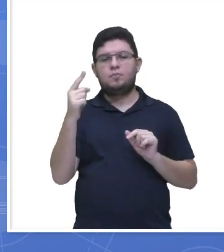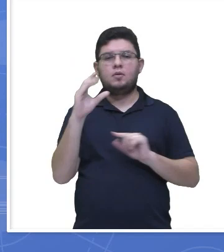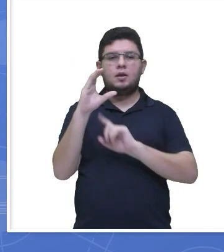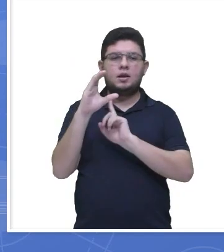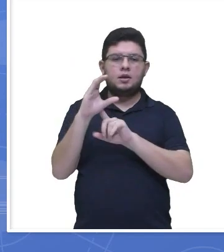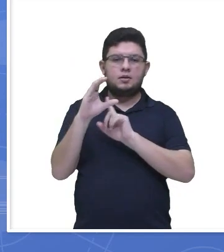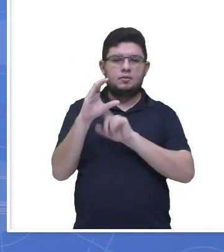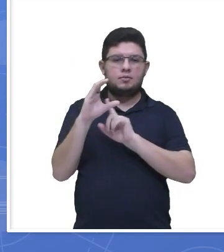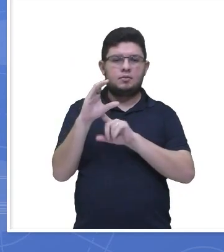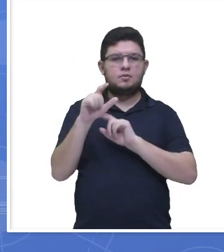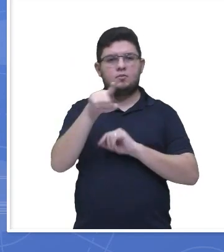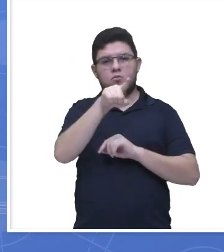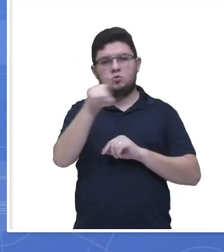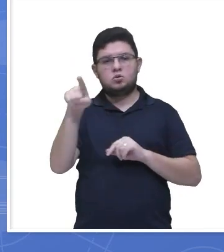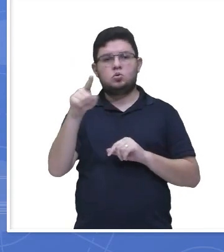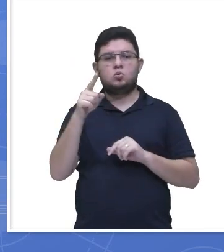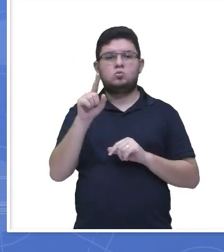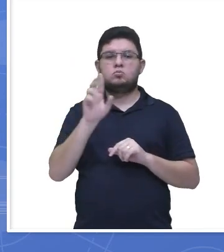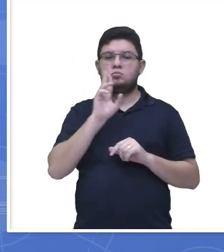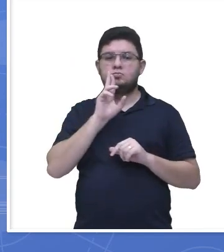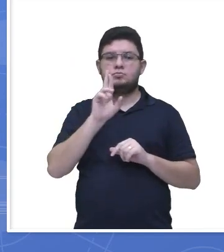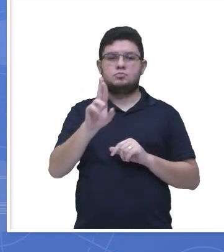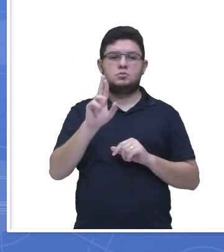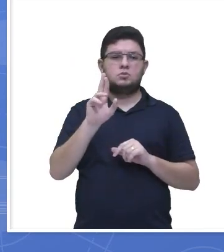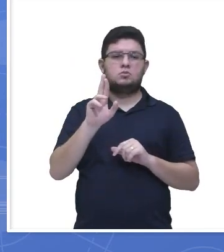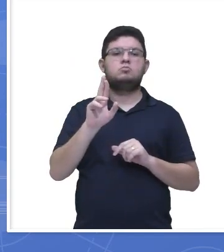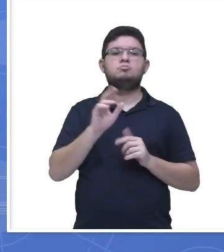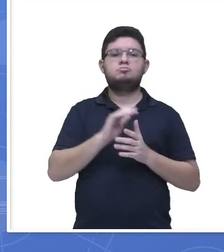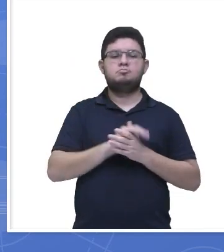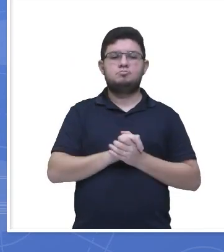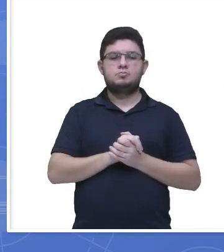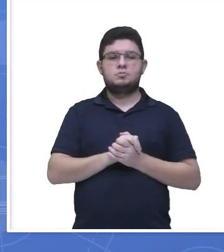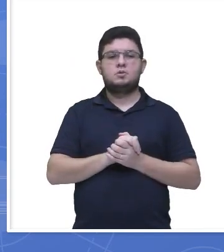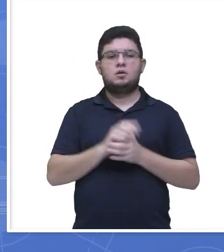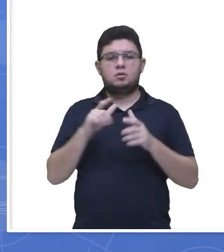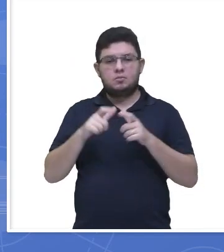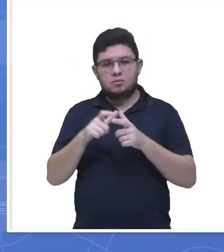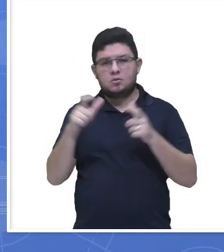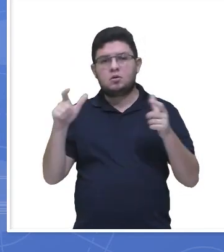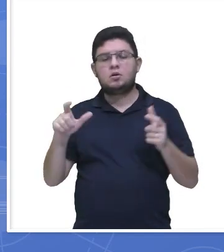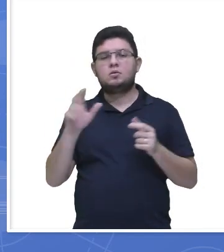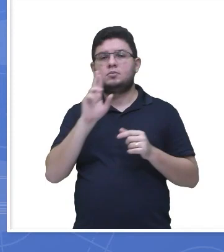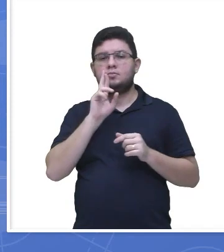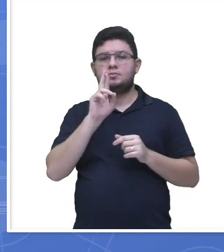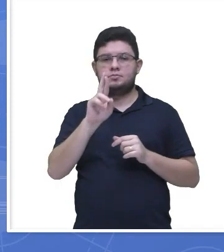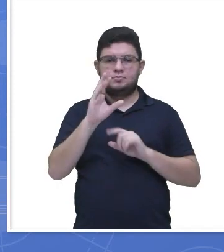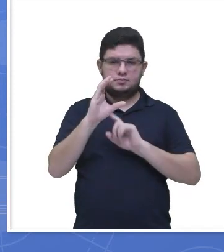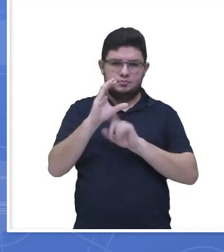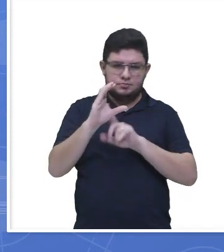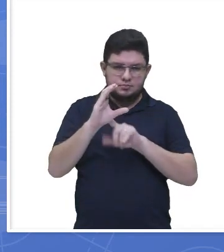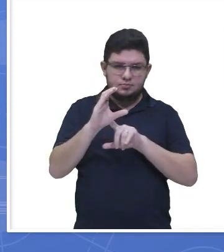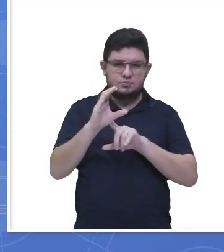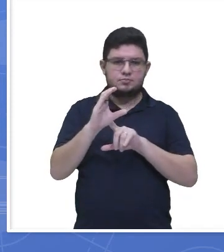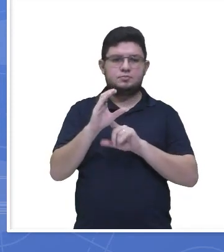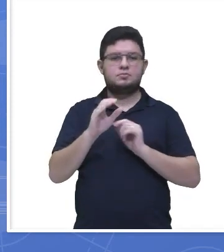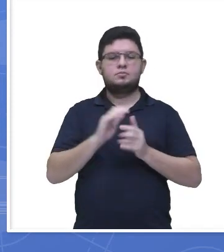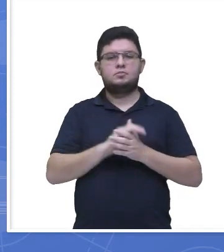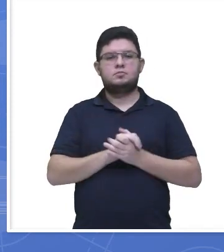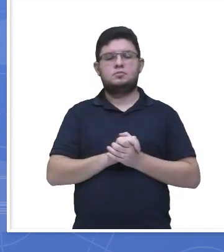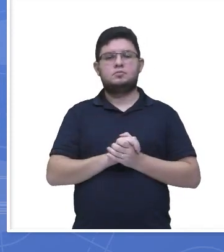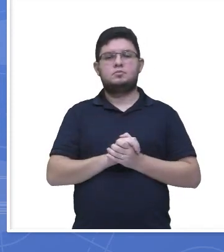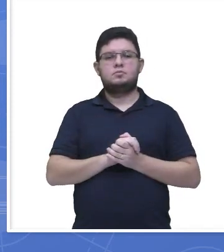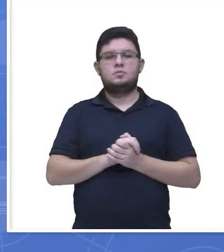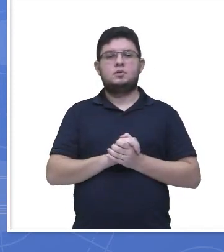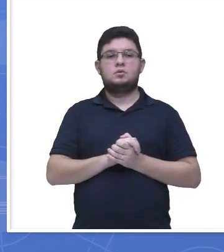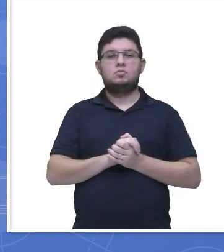C, como vocês colocaram aqui, não é isso? A Laura também colocou a letra C, dama, o João Vitor, letra C, lá de Manacapuru, João